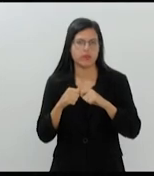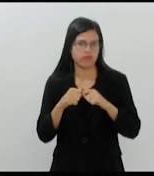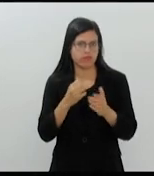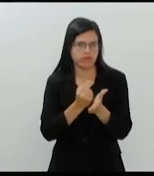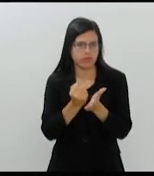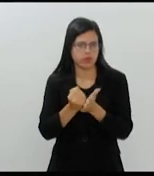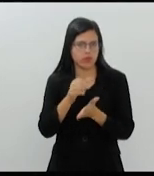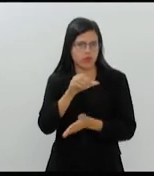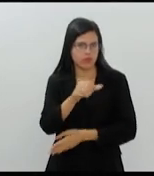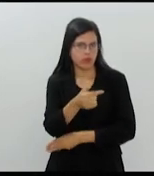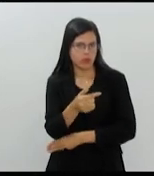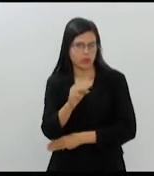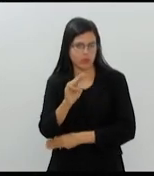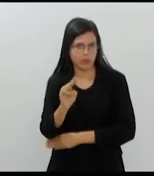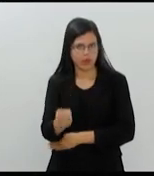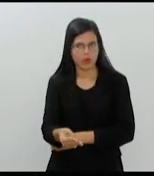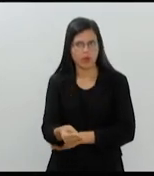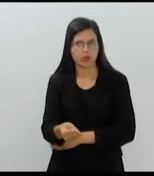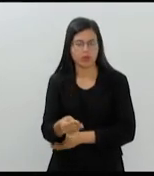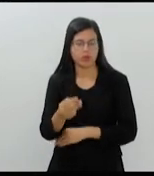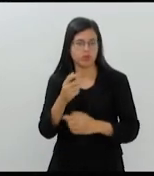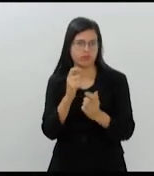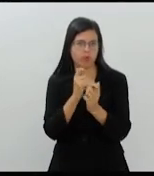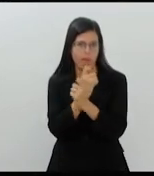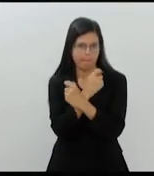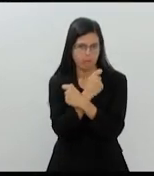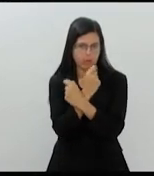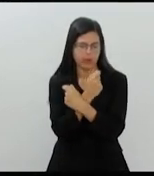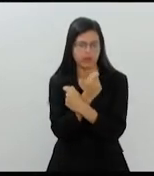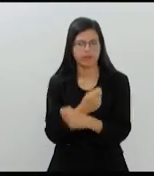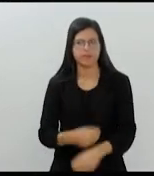milhões com a PUC.